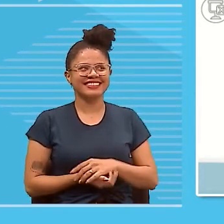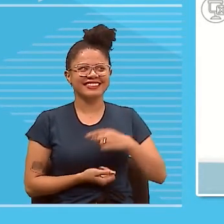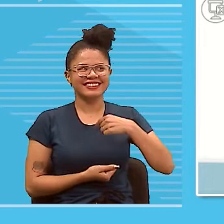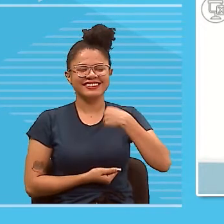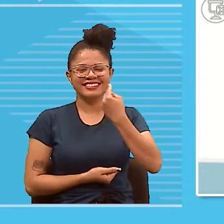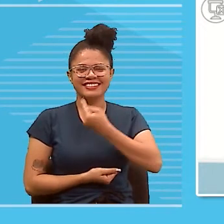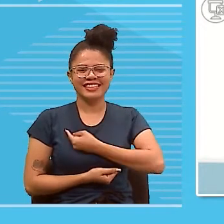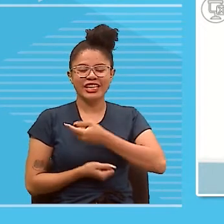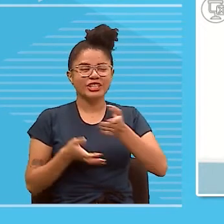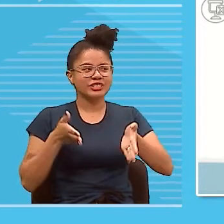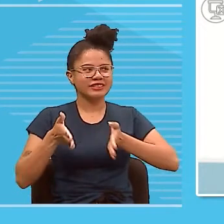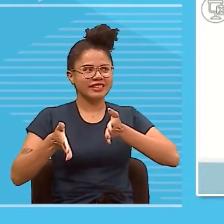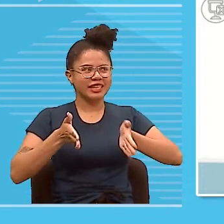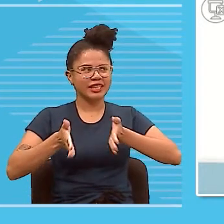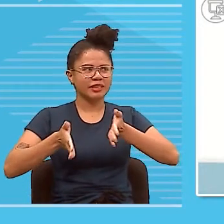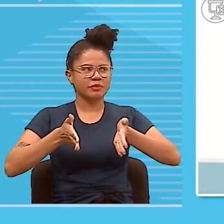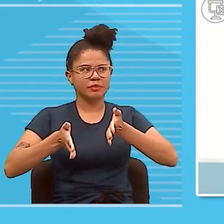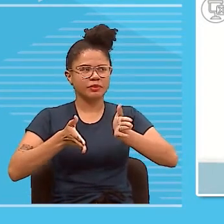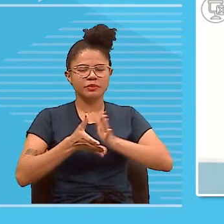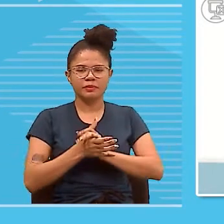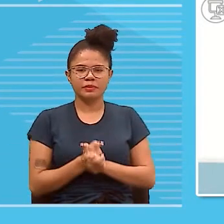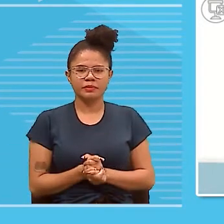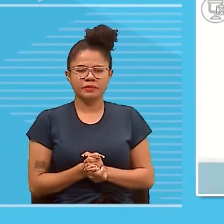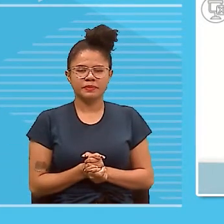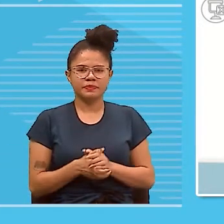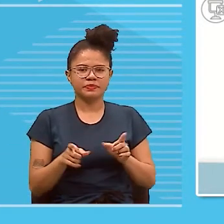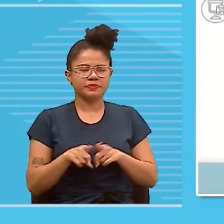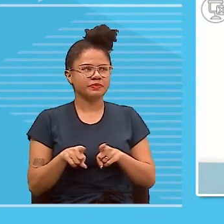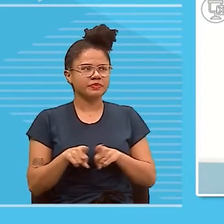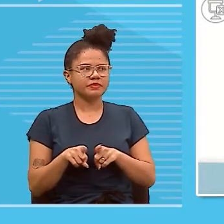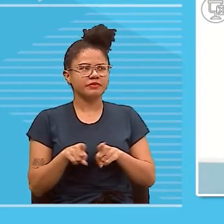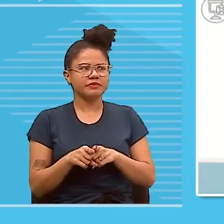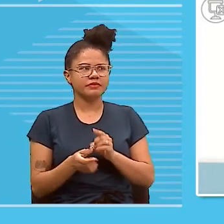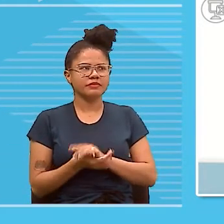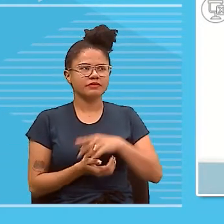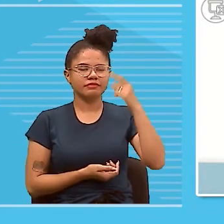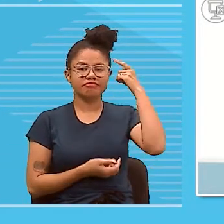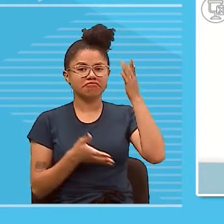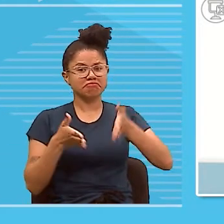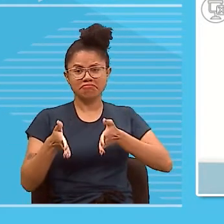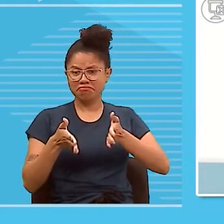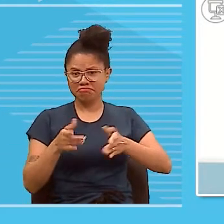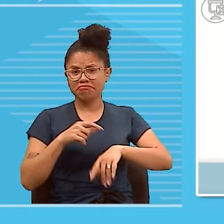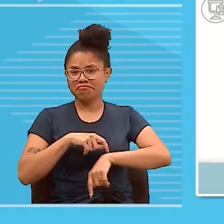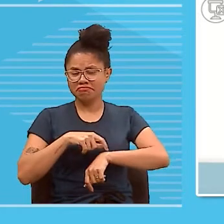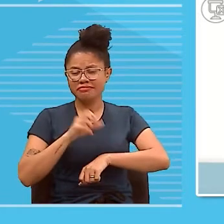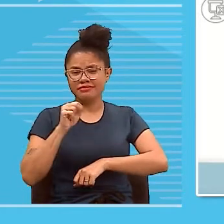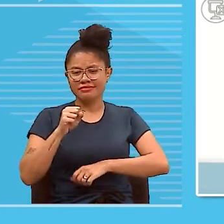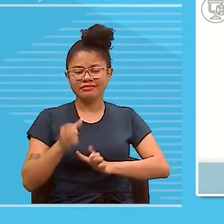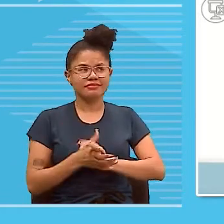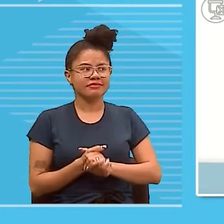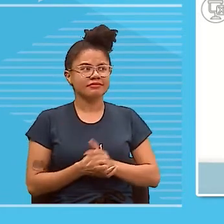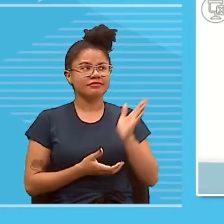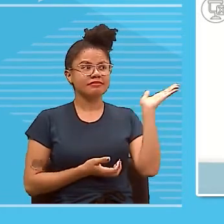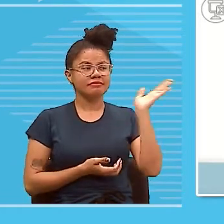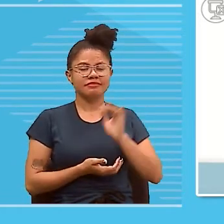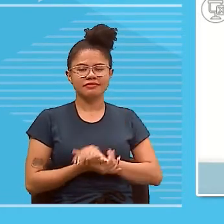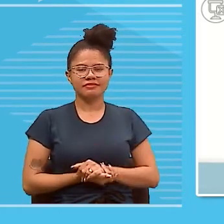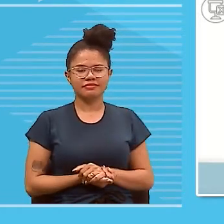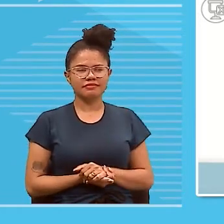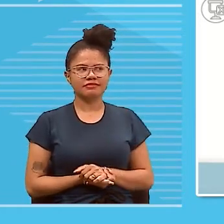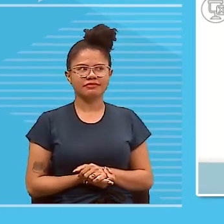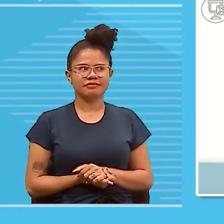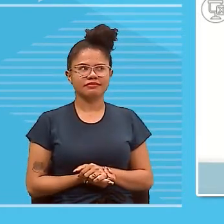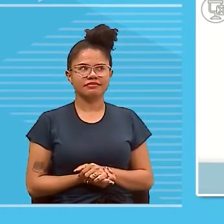conjunções temporais Ah vão dar ideia de tempo é quando antes que depois